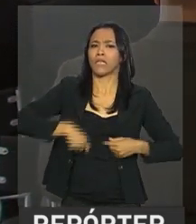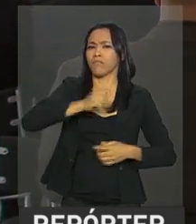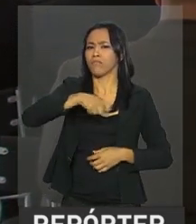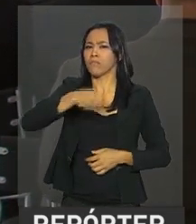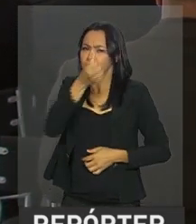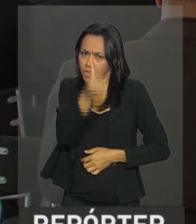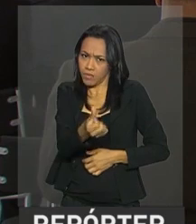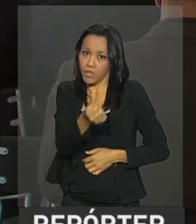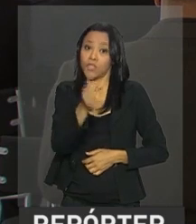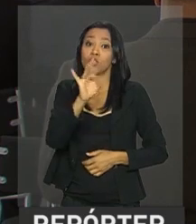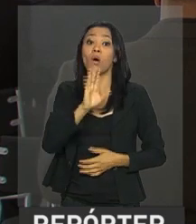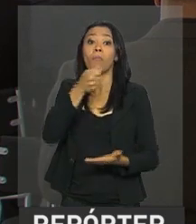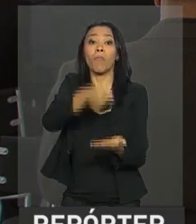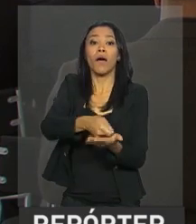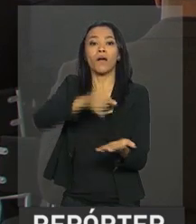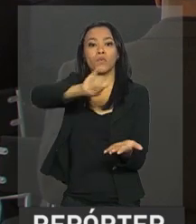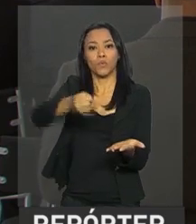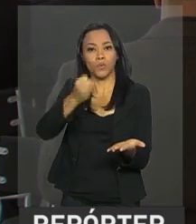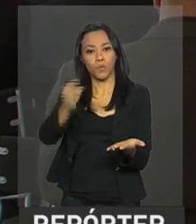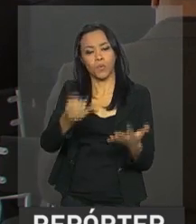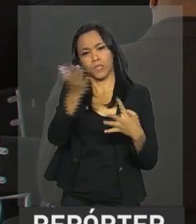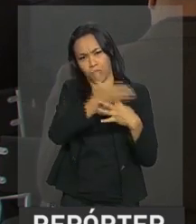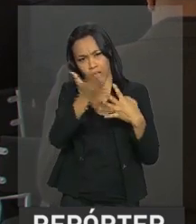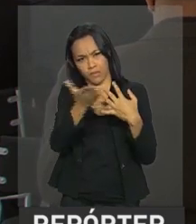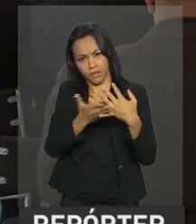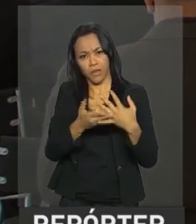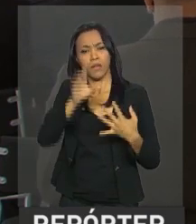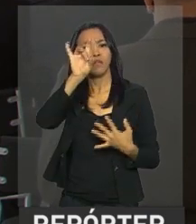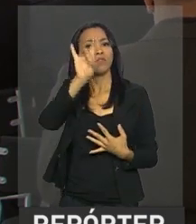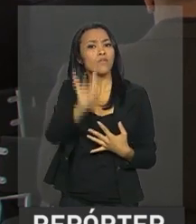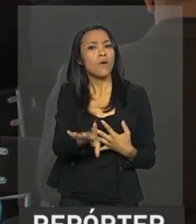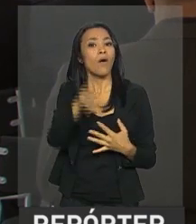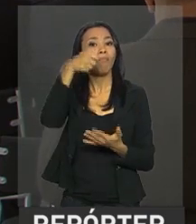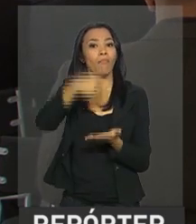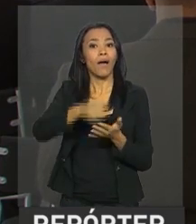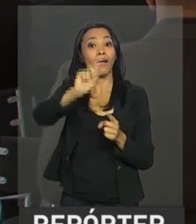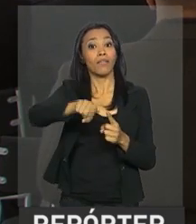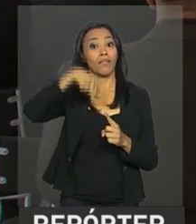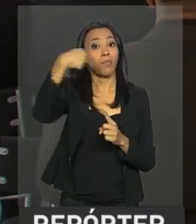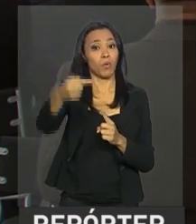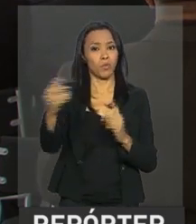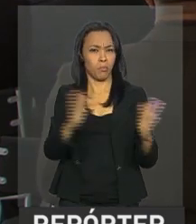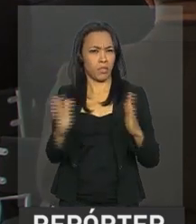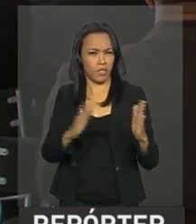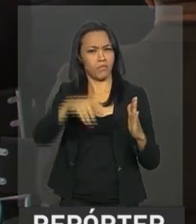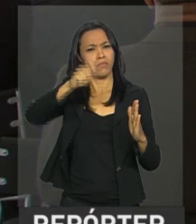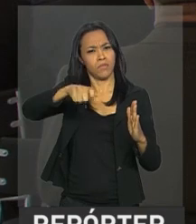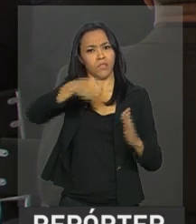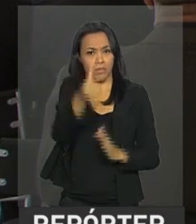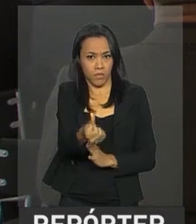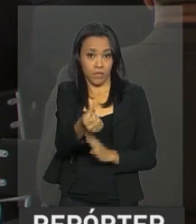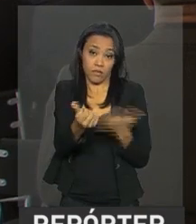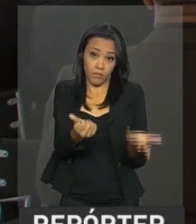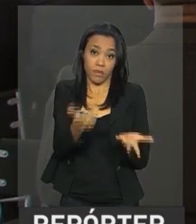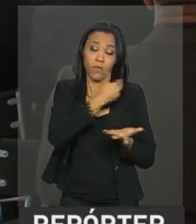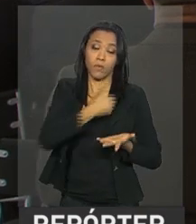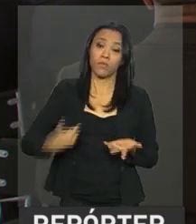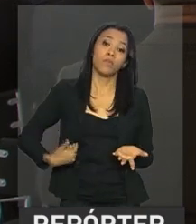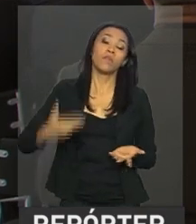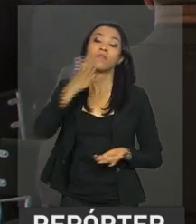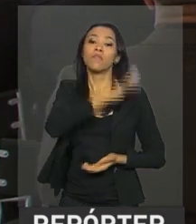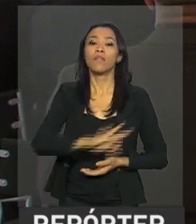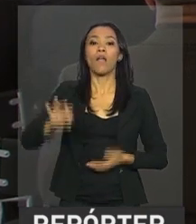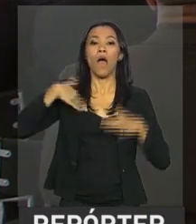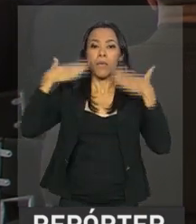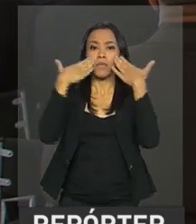paga somente os juros. As parcelas mesmo, ela vai pagar somente depois desse período de 6 meses. O governo federal deve, então, apresentar